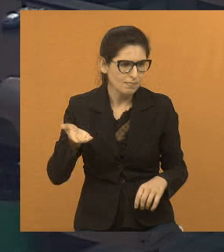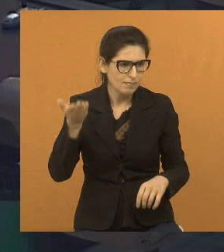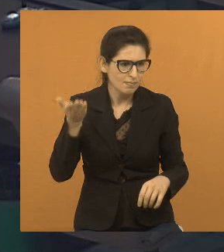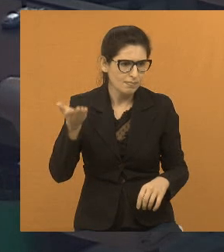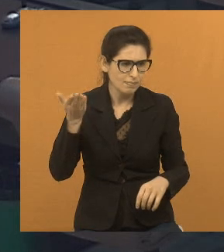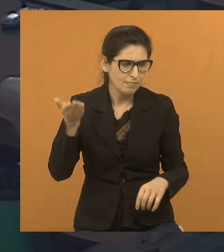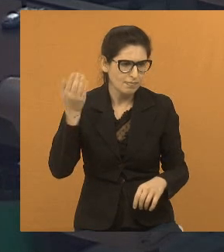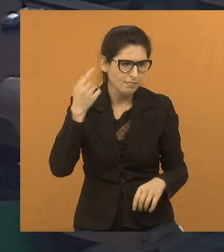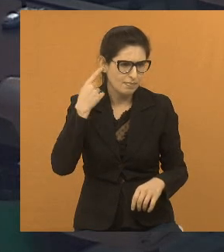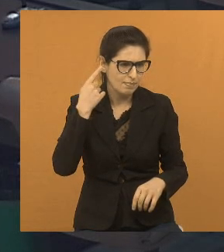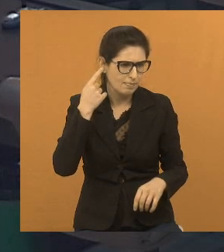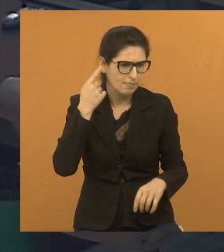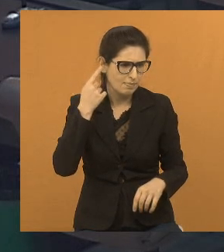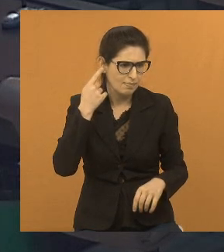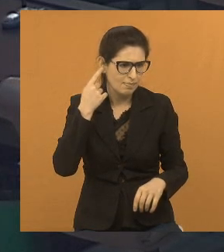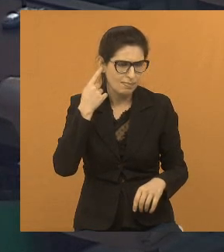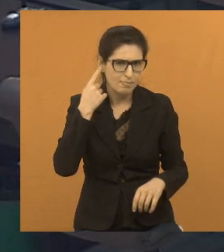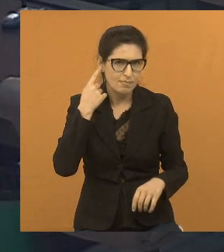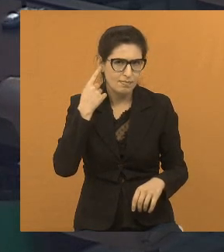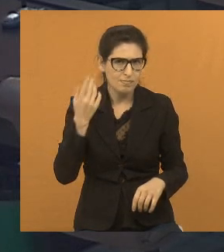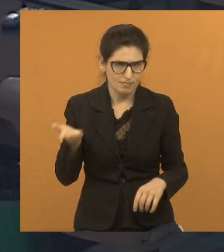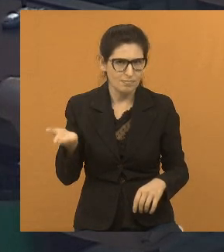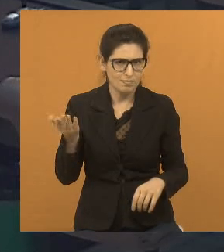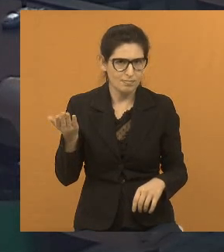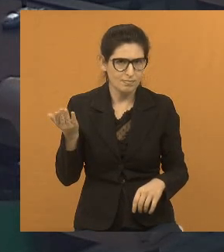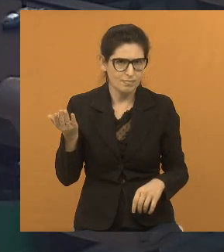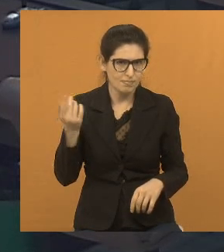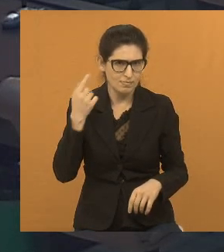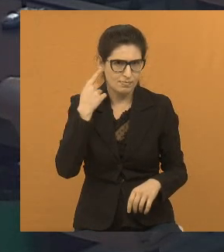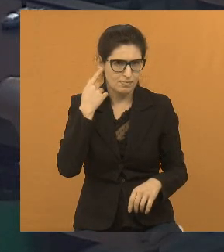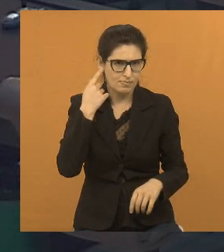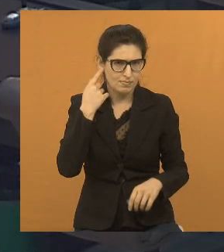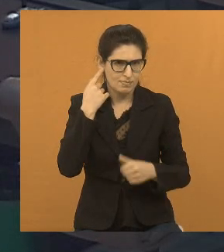Você podia ter vindo aqui fazer a palavra, Leonardo, melhor.